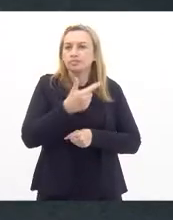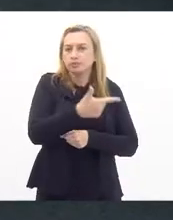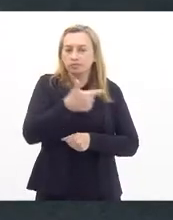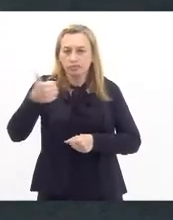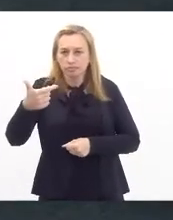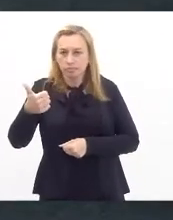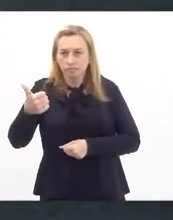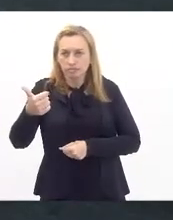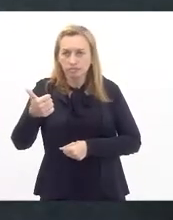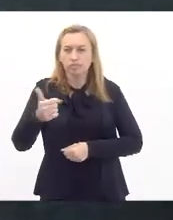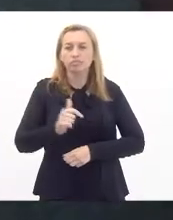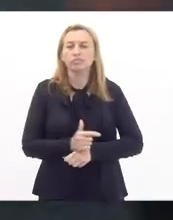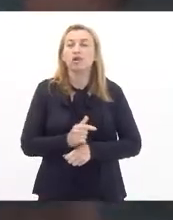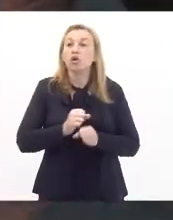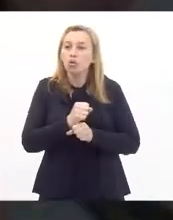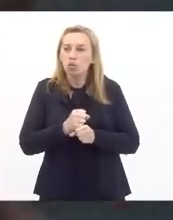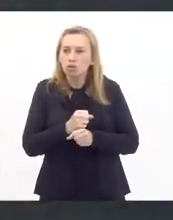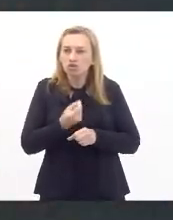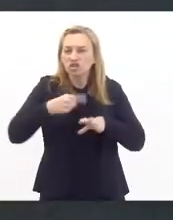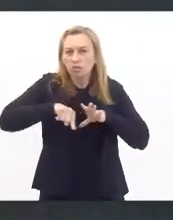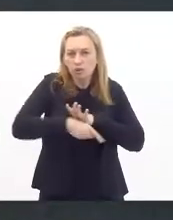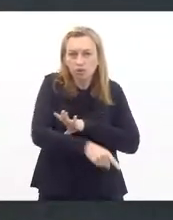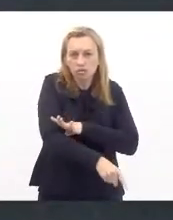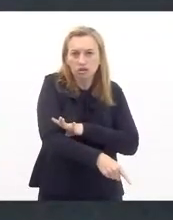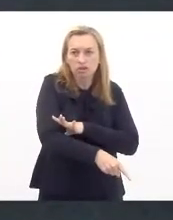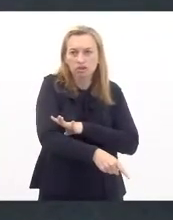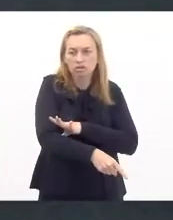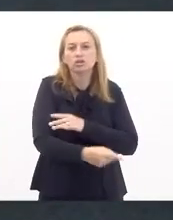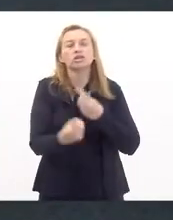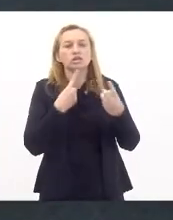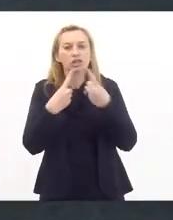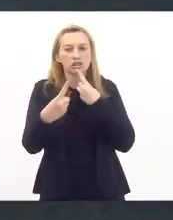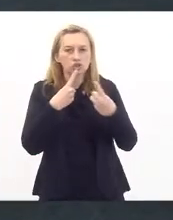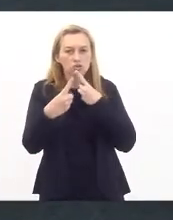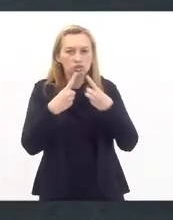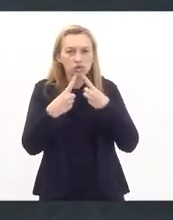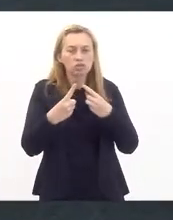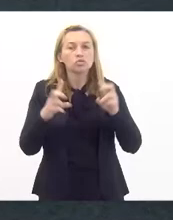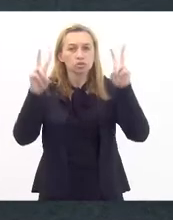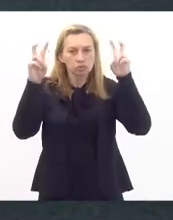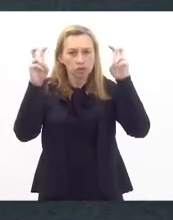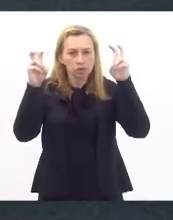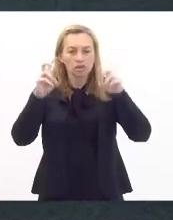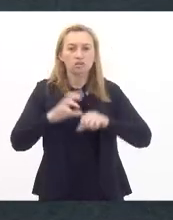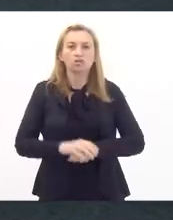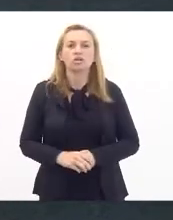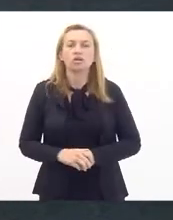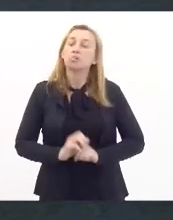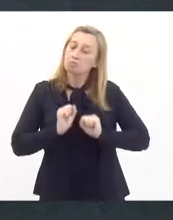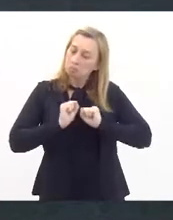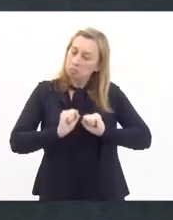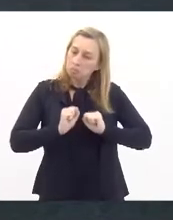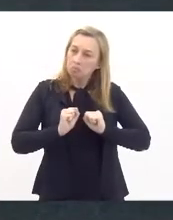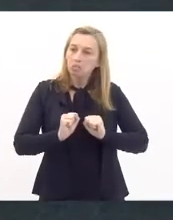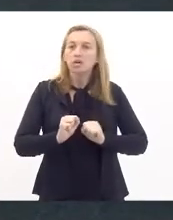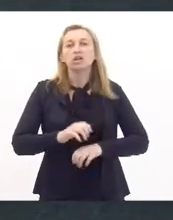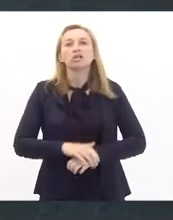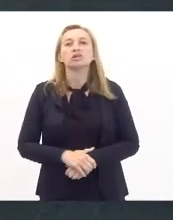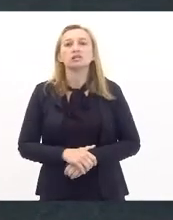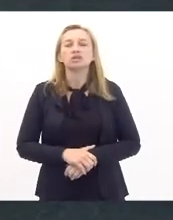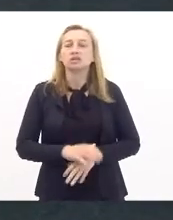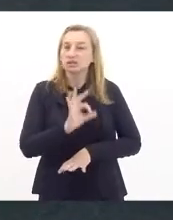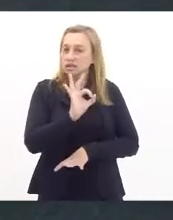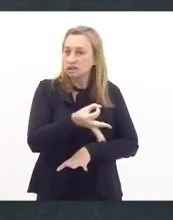2022 seja sobretudo um ano de aprofundamento da discussão sobre esse tema EA gente poder a partir daí